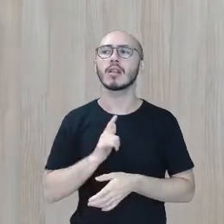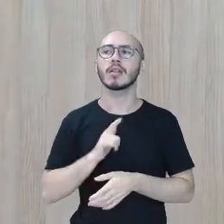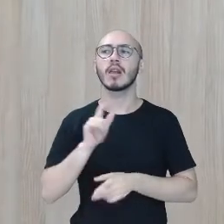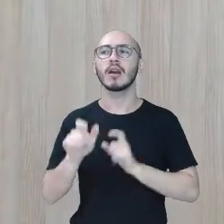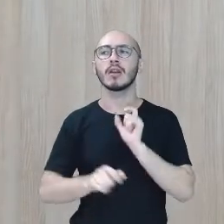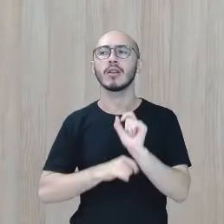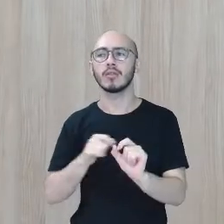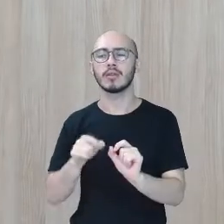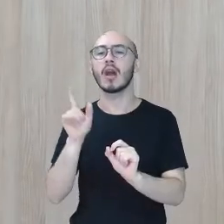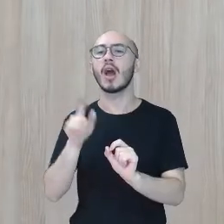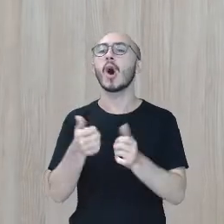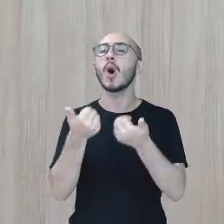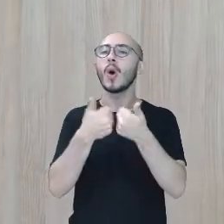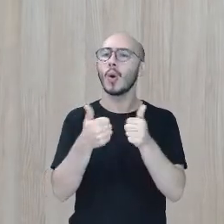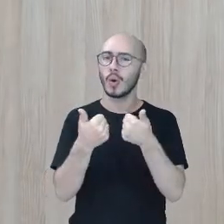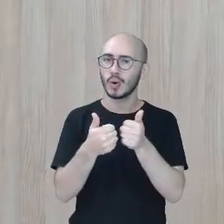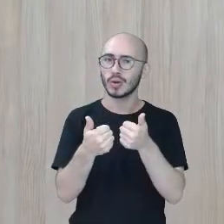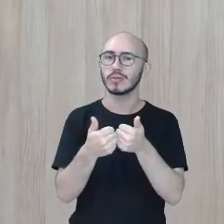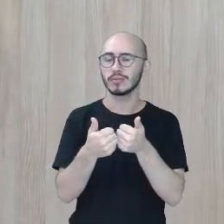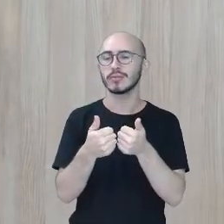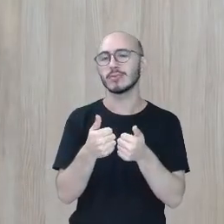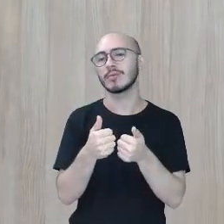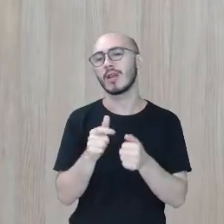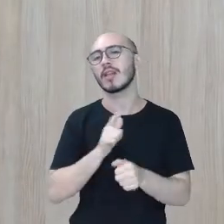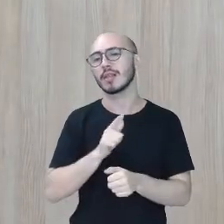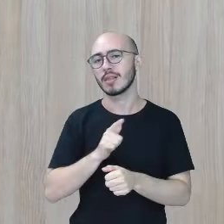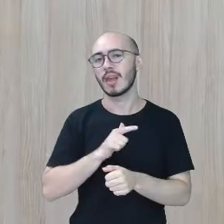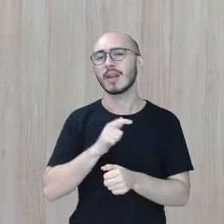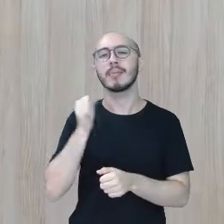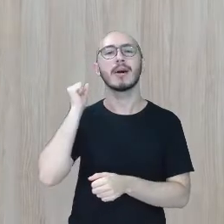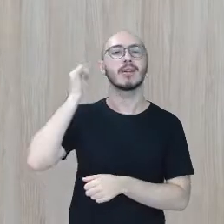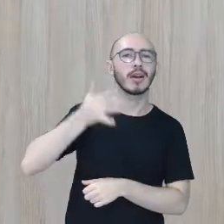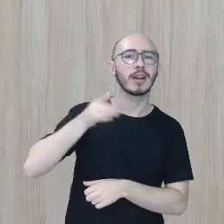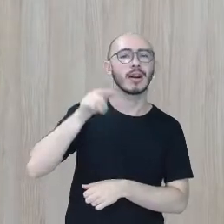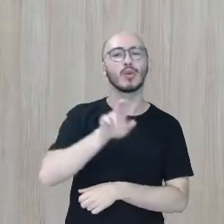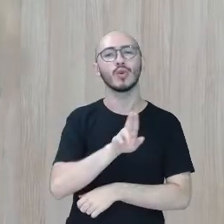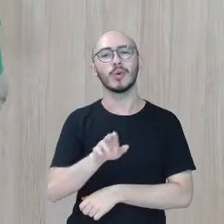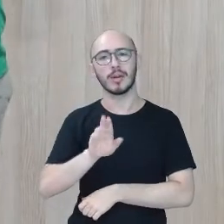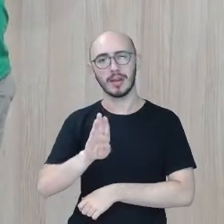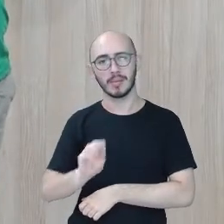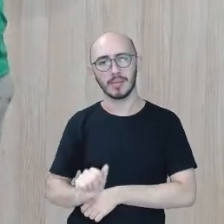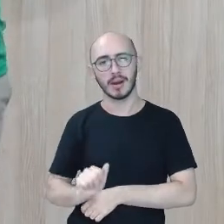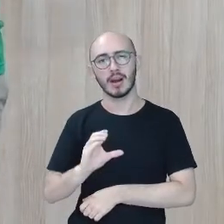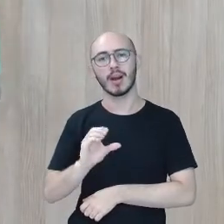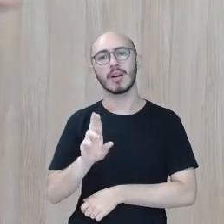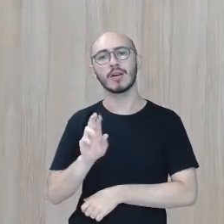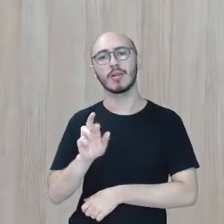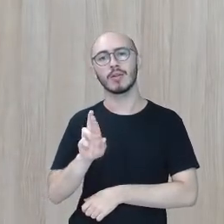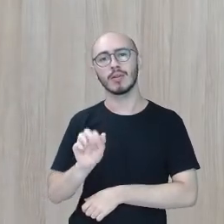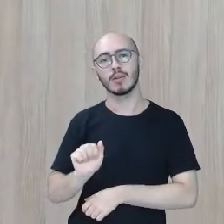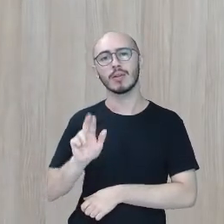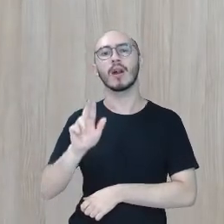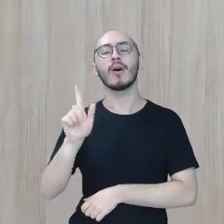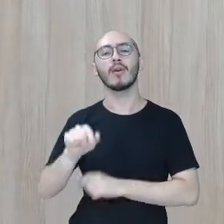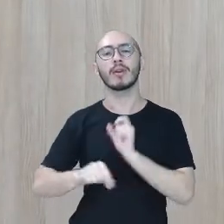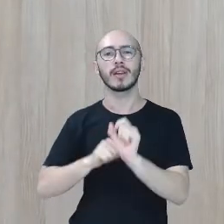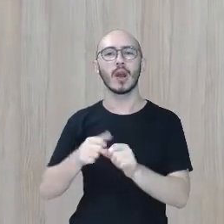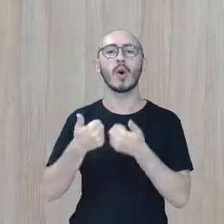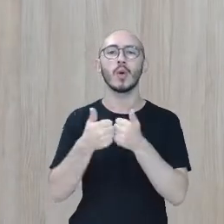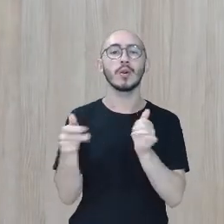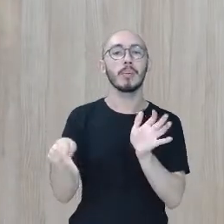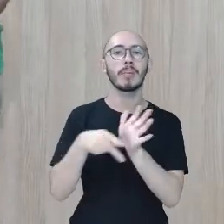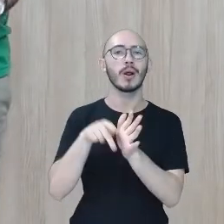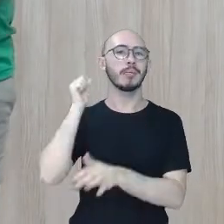a última linha, né, que sai já de madrugada, que a gente chama de bacurau, né, que é aquele ônibus da madrugada, né, que se